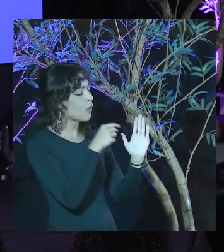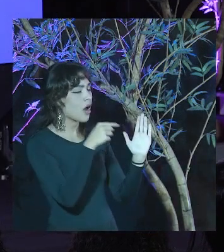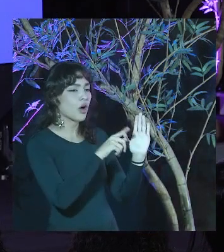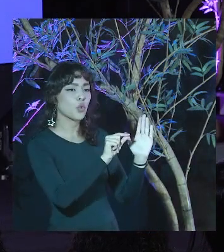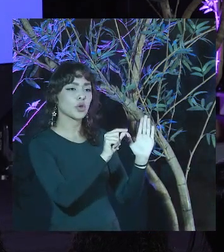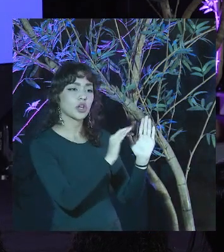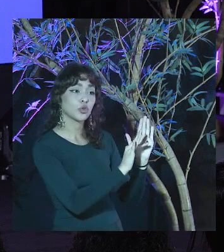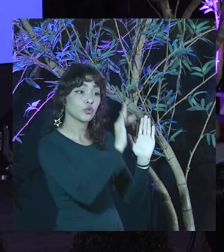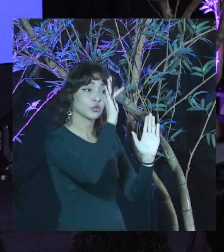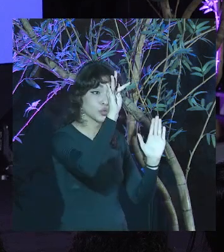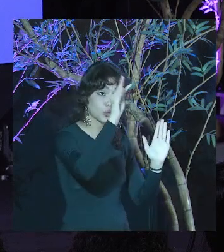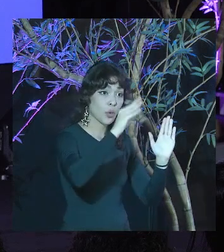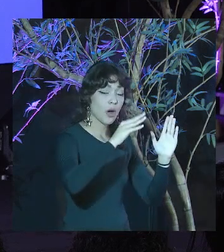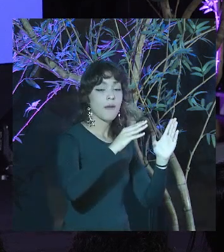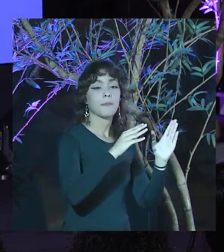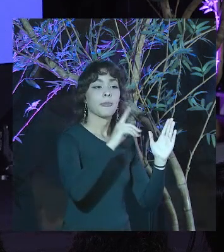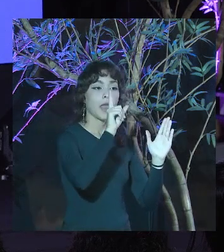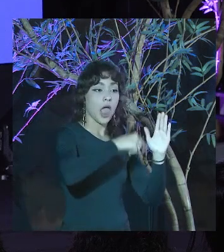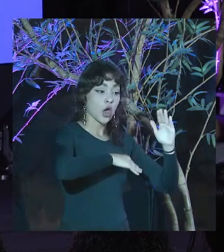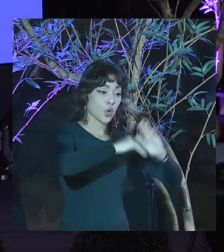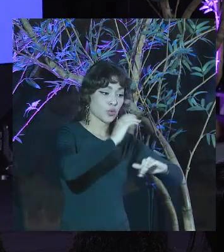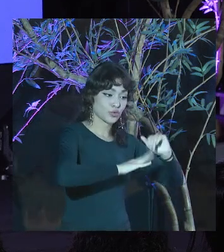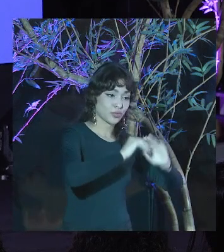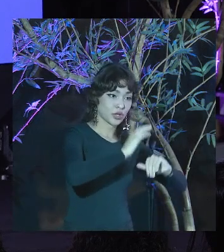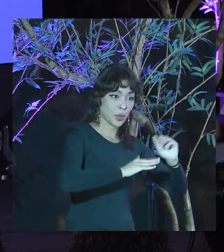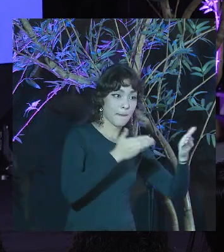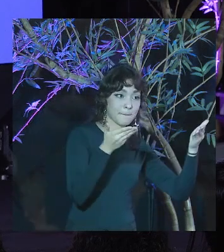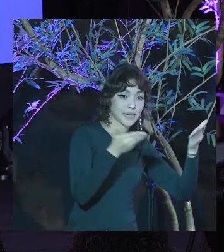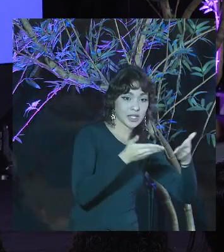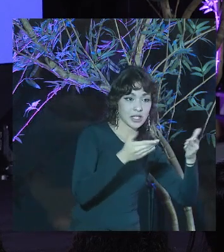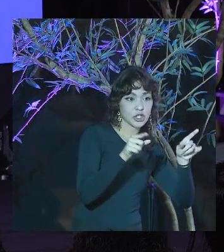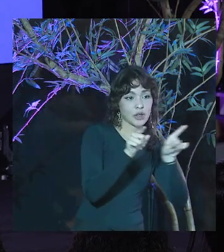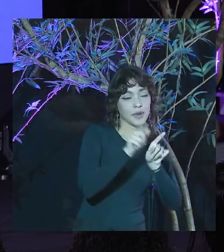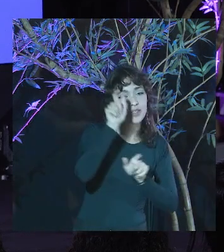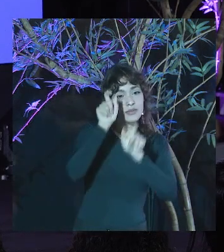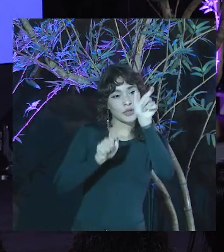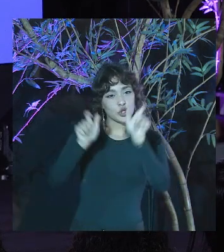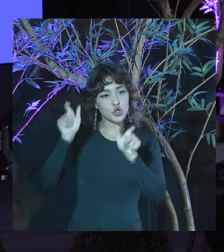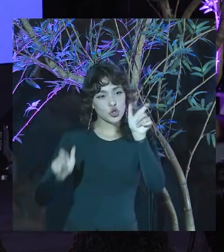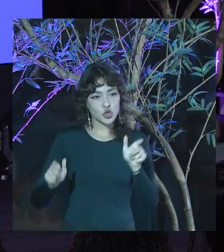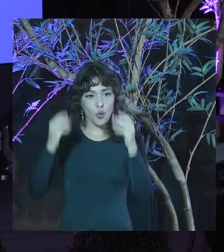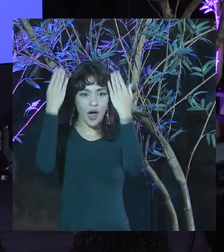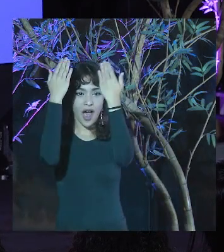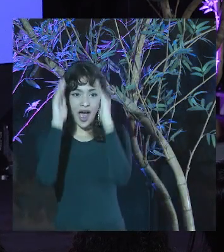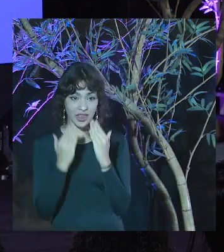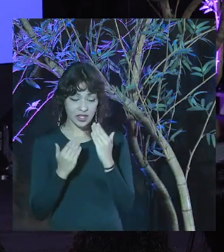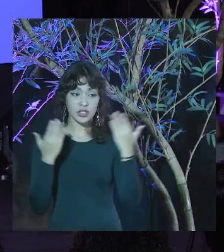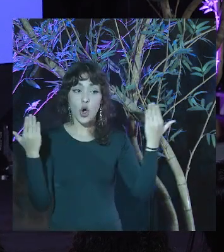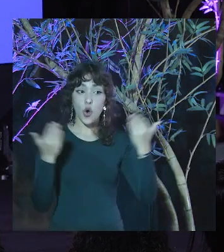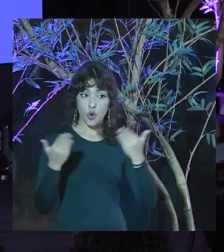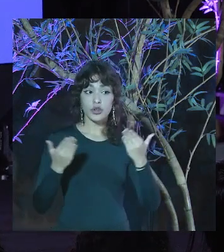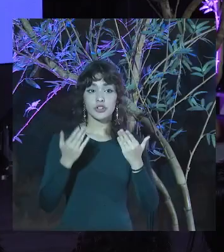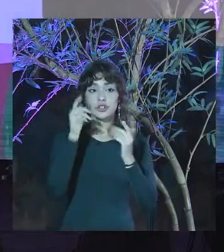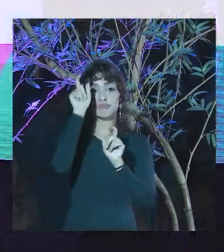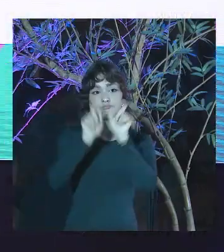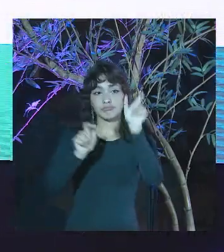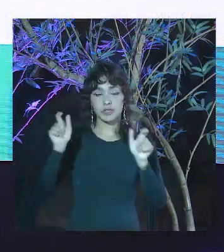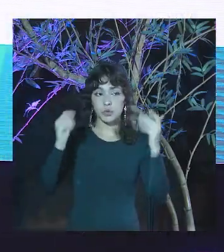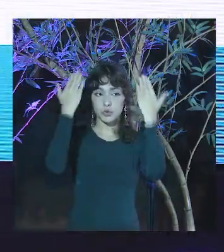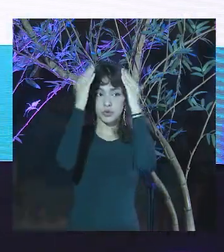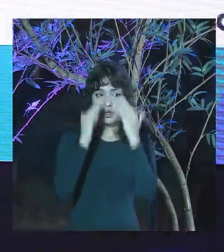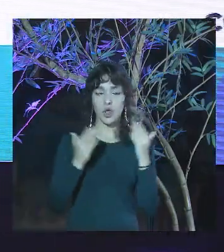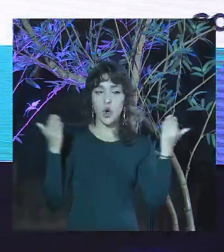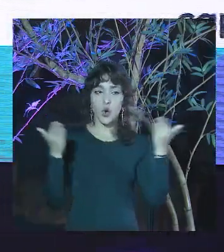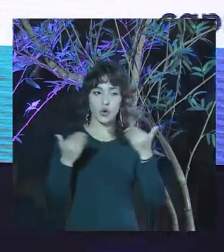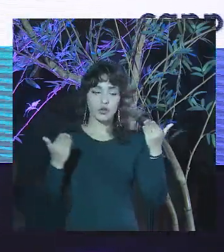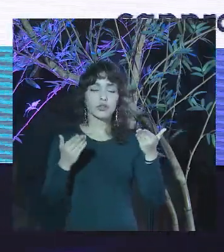pelo presente de pessoas analíticas. As pessoas analíticas do presente estão moldando o que a gente vai entender como